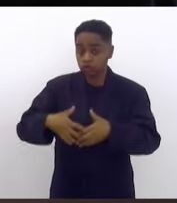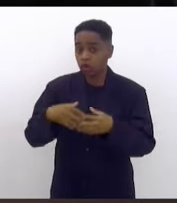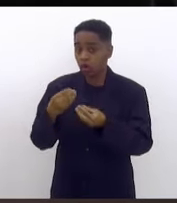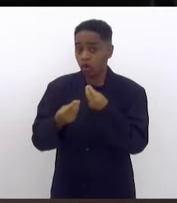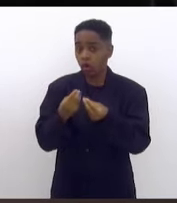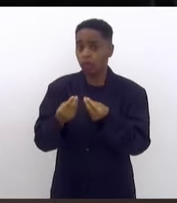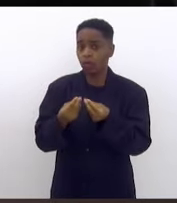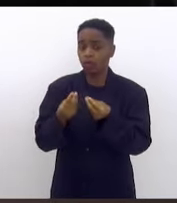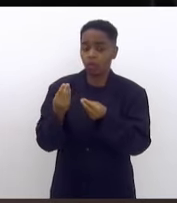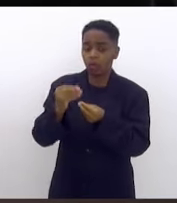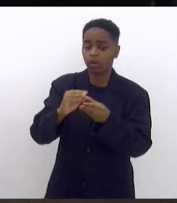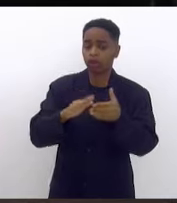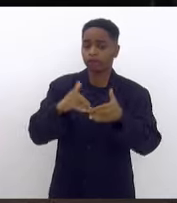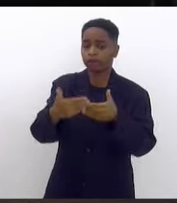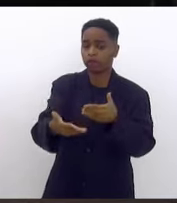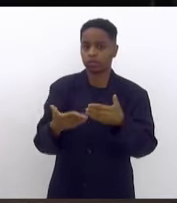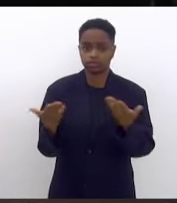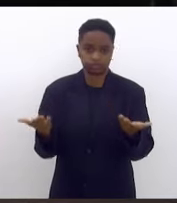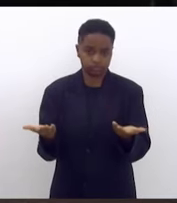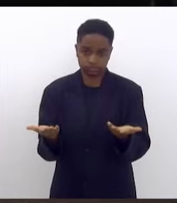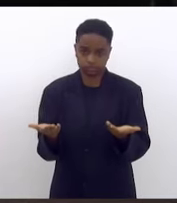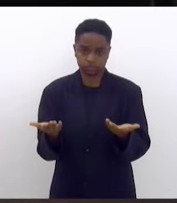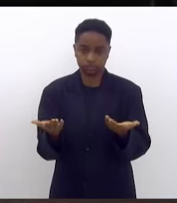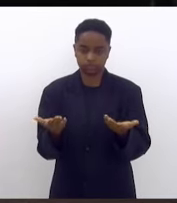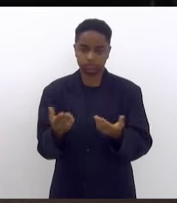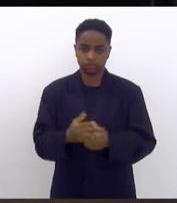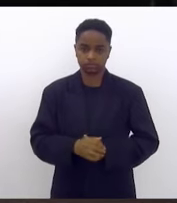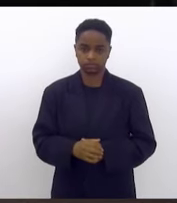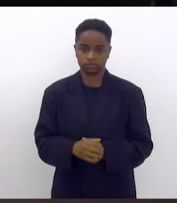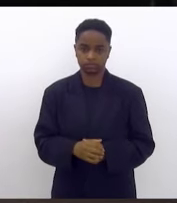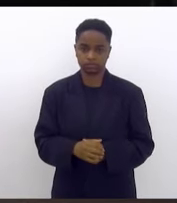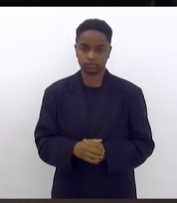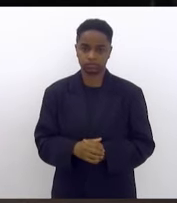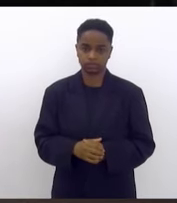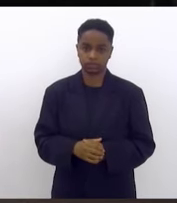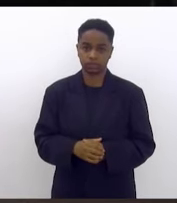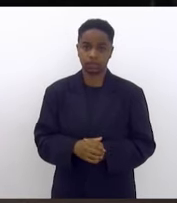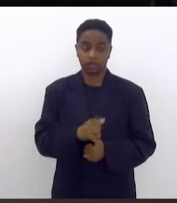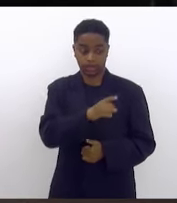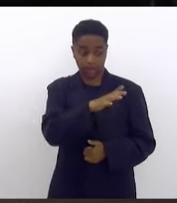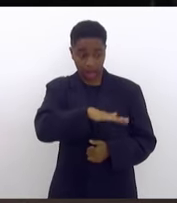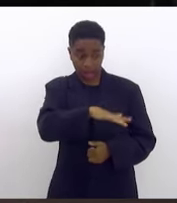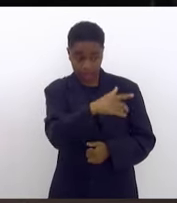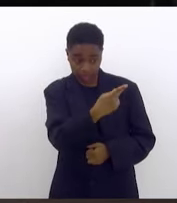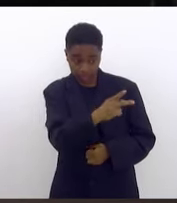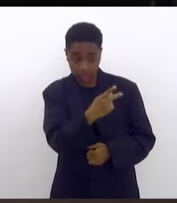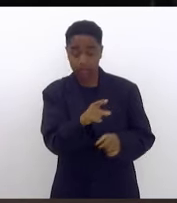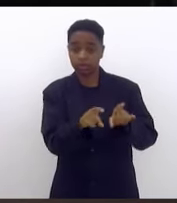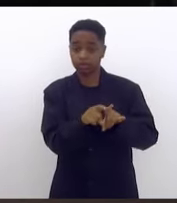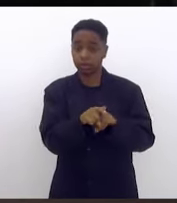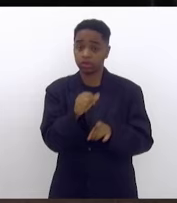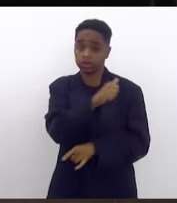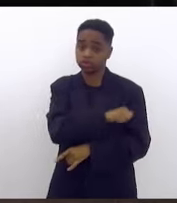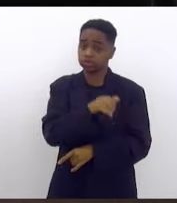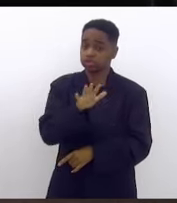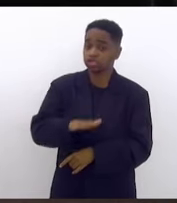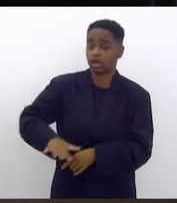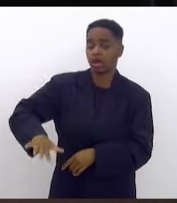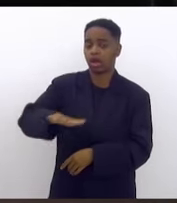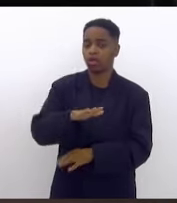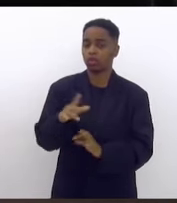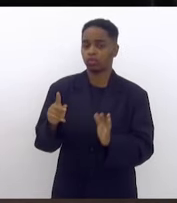botar na calçada. Isso está existindo não só na região do meu amigo Dionísio Lins, mas em todo o Rio de Janeiro,